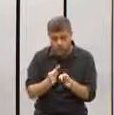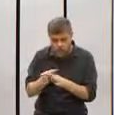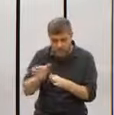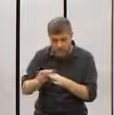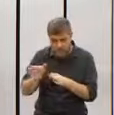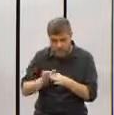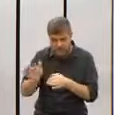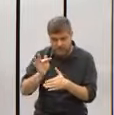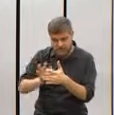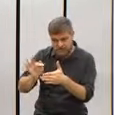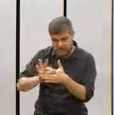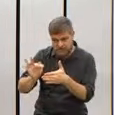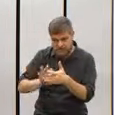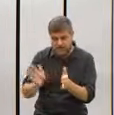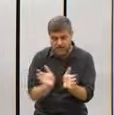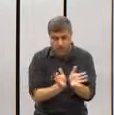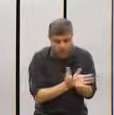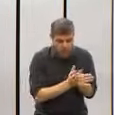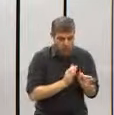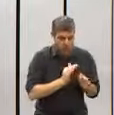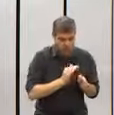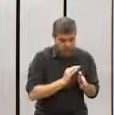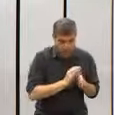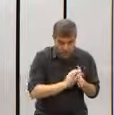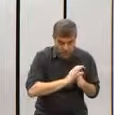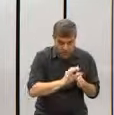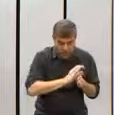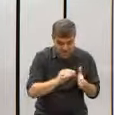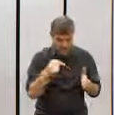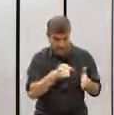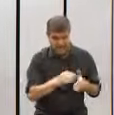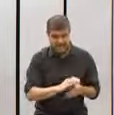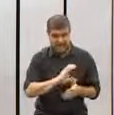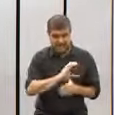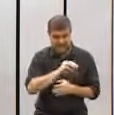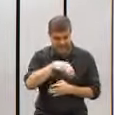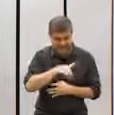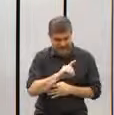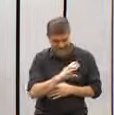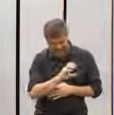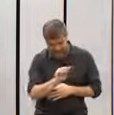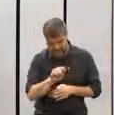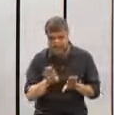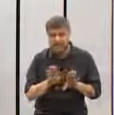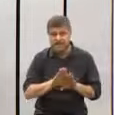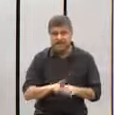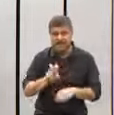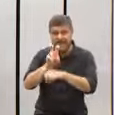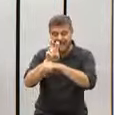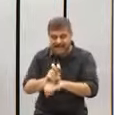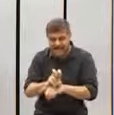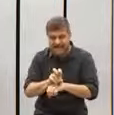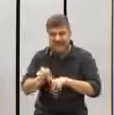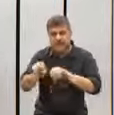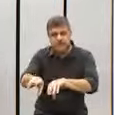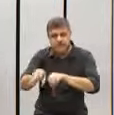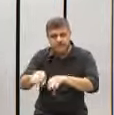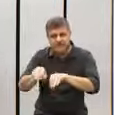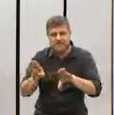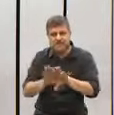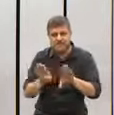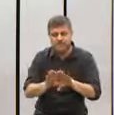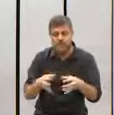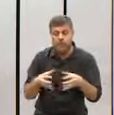também o CMDCA, a questão das vagas em creches, inclusive da educação, a Comissão de